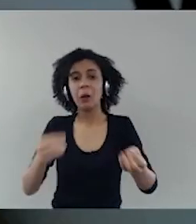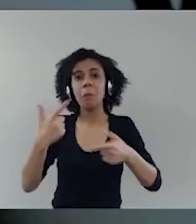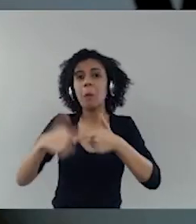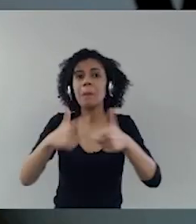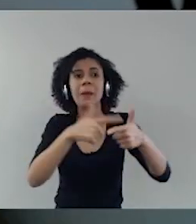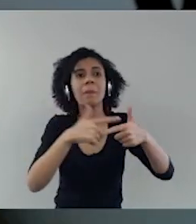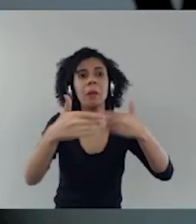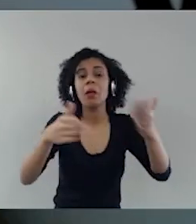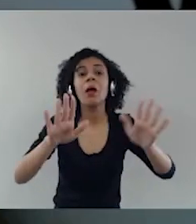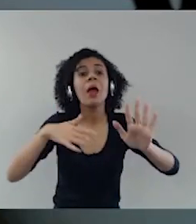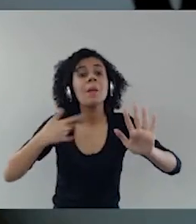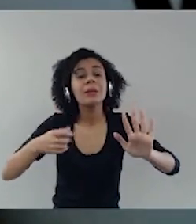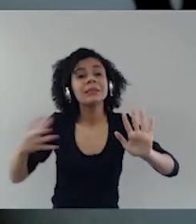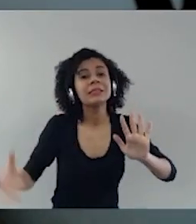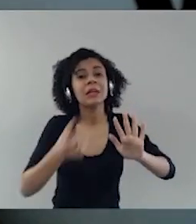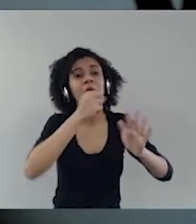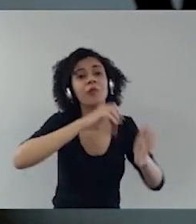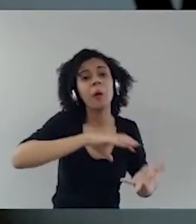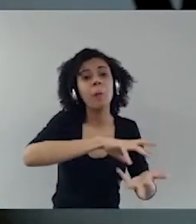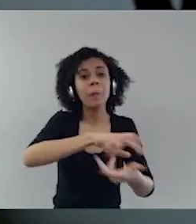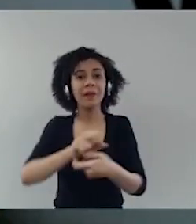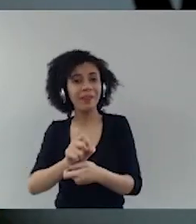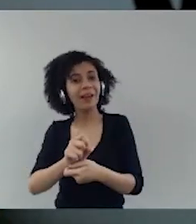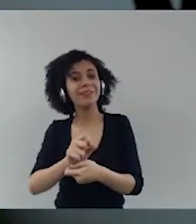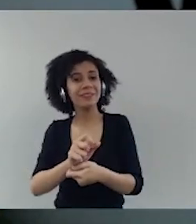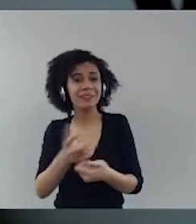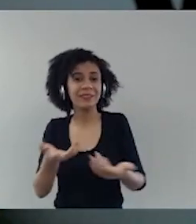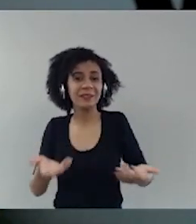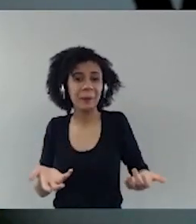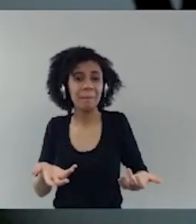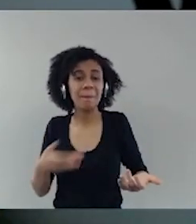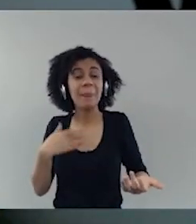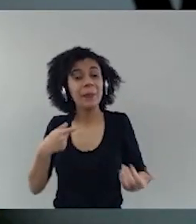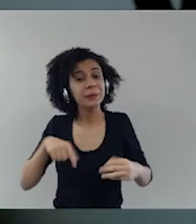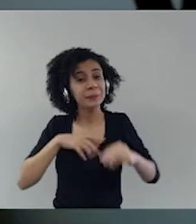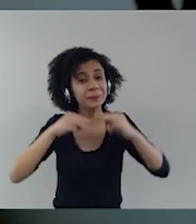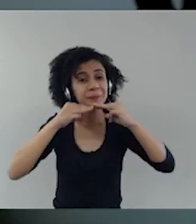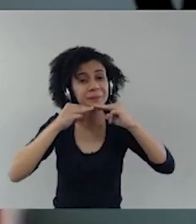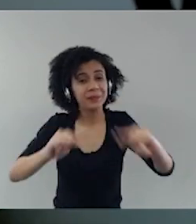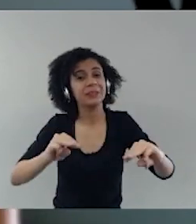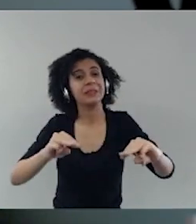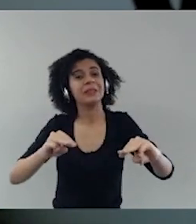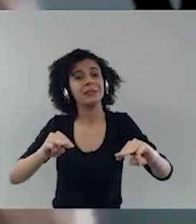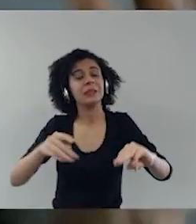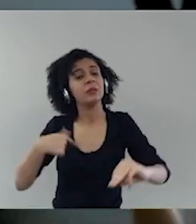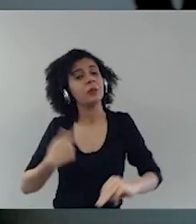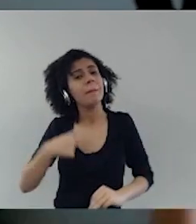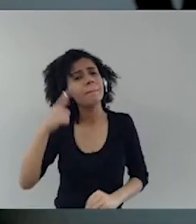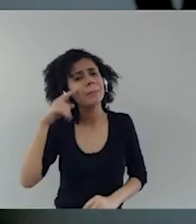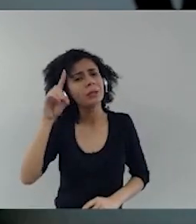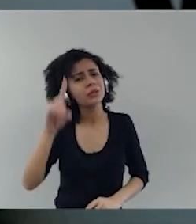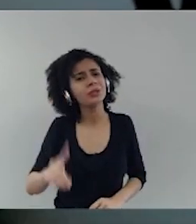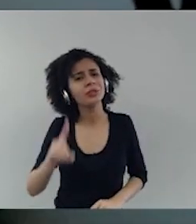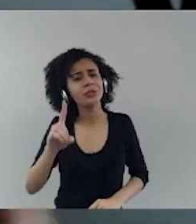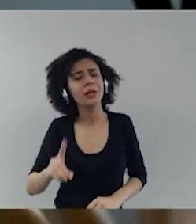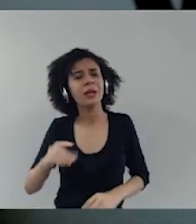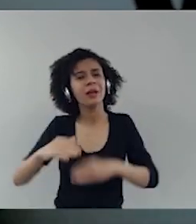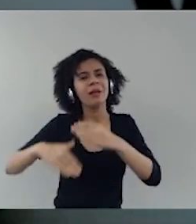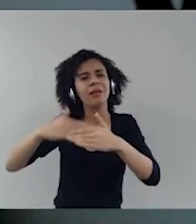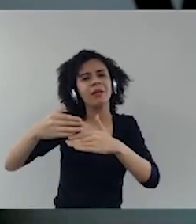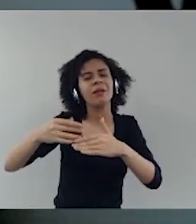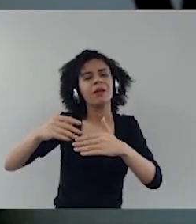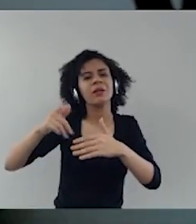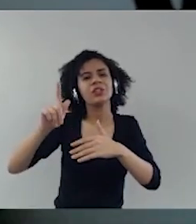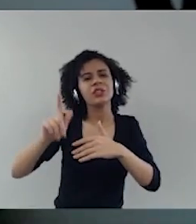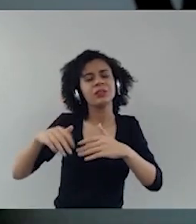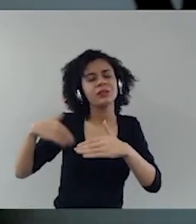planeta. Então essa é a nossa missão. A gente gosta de pensar nesses direitos de terceira geração, de direitos